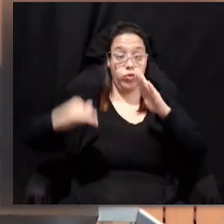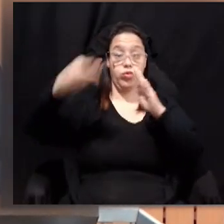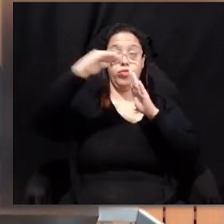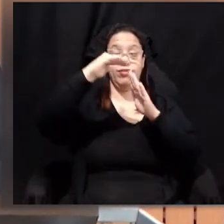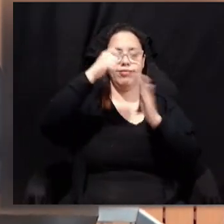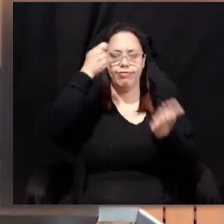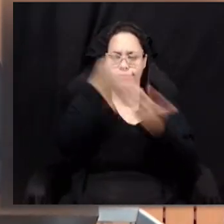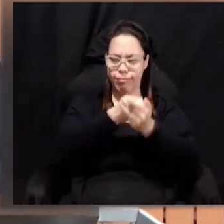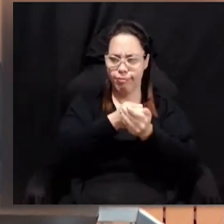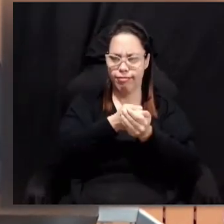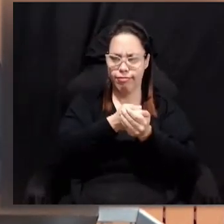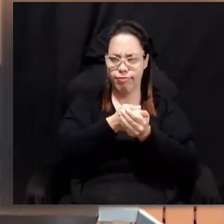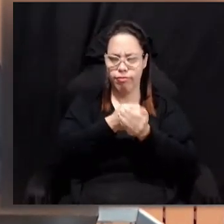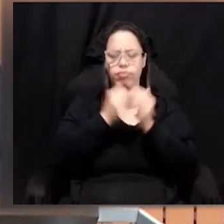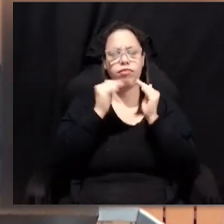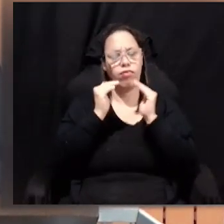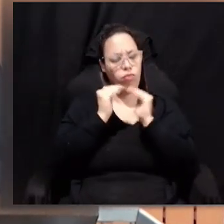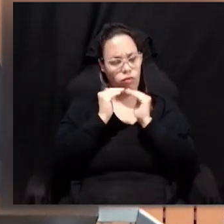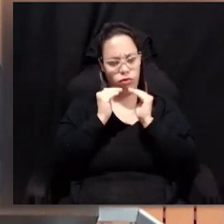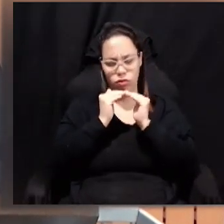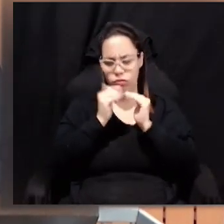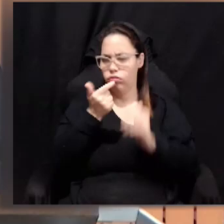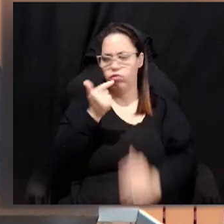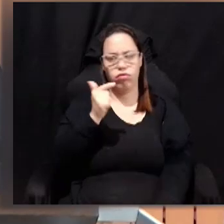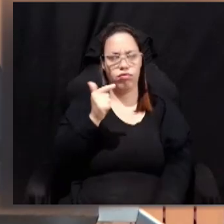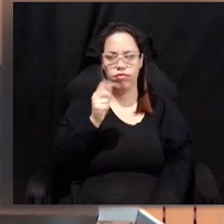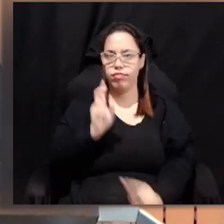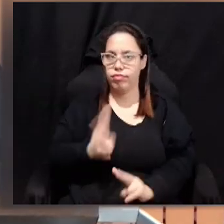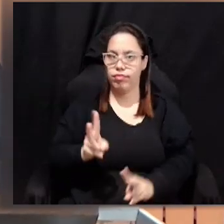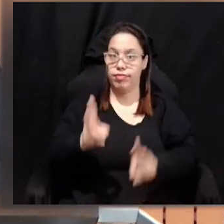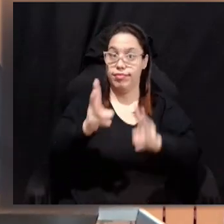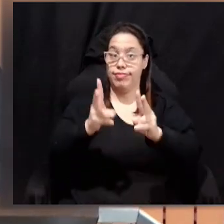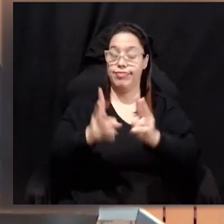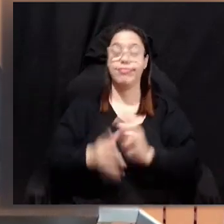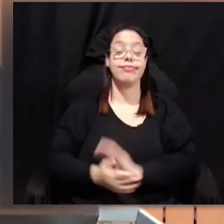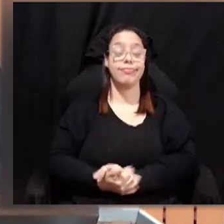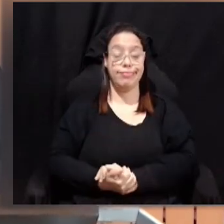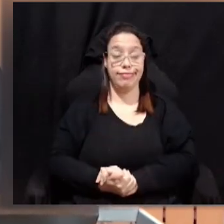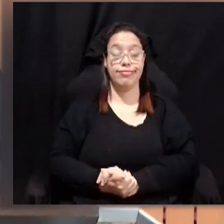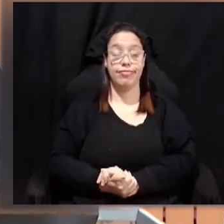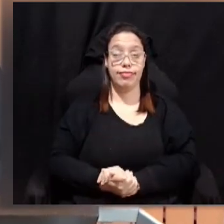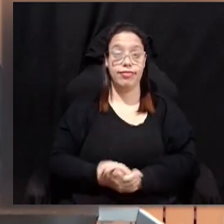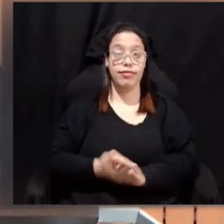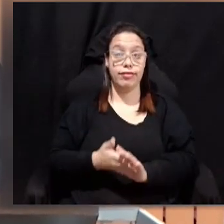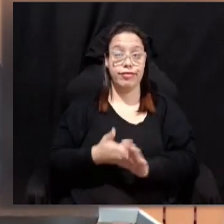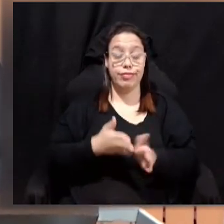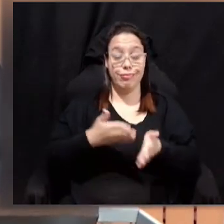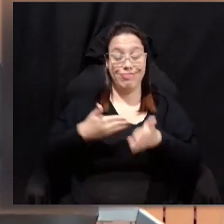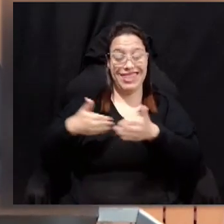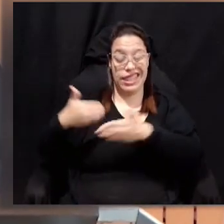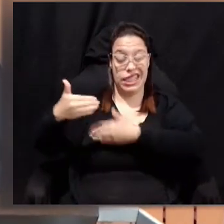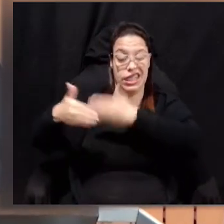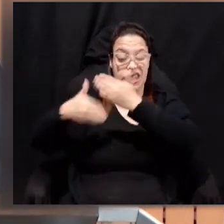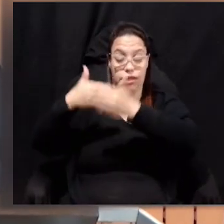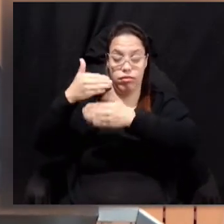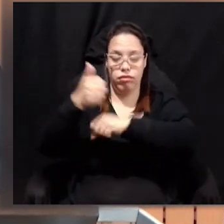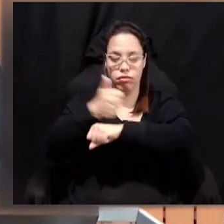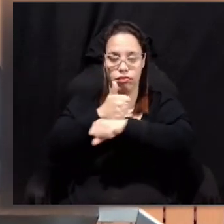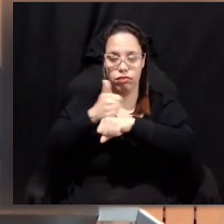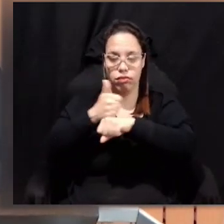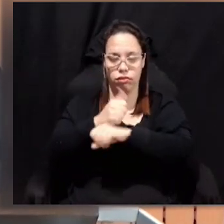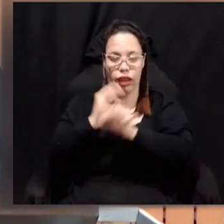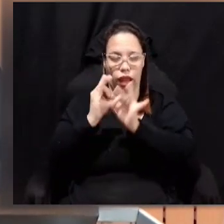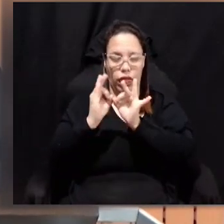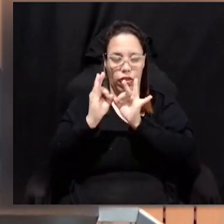com certeza não teria seguido em frente. O caminho dessa profissão é longo, cheio